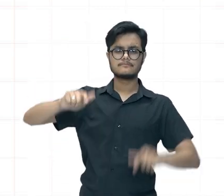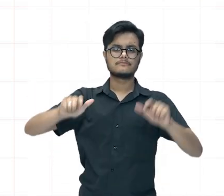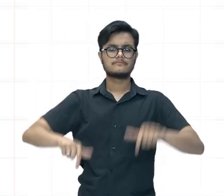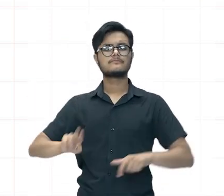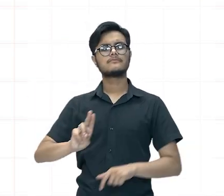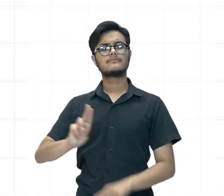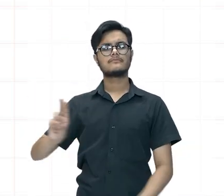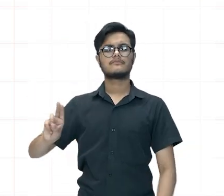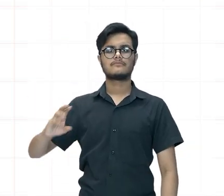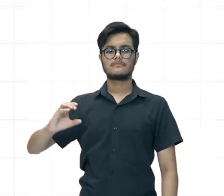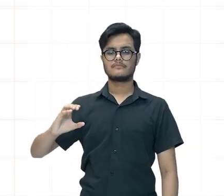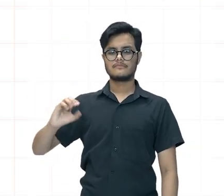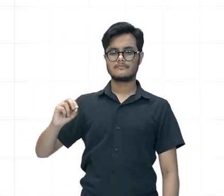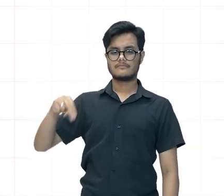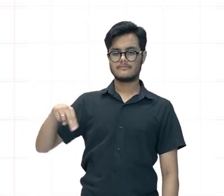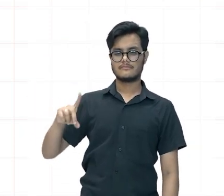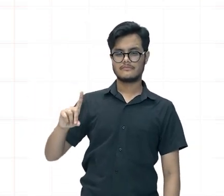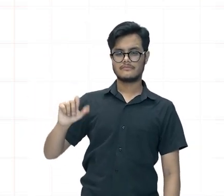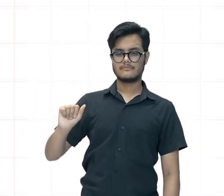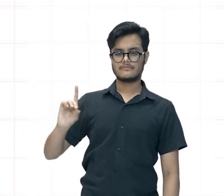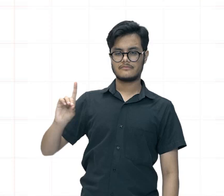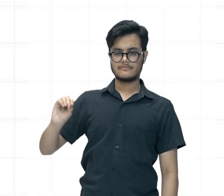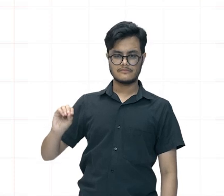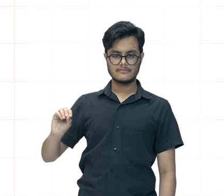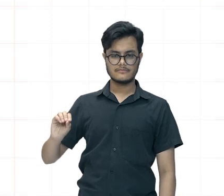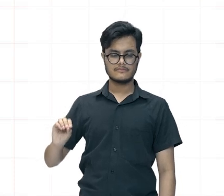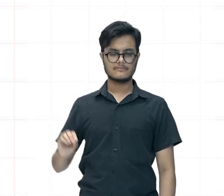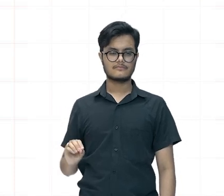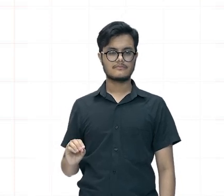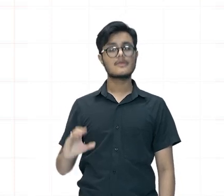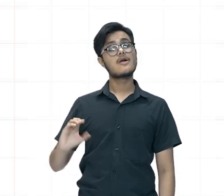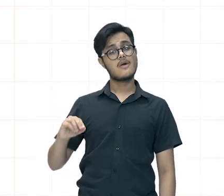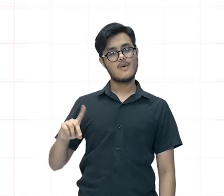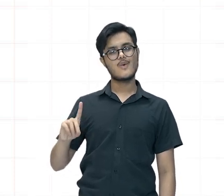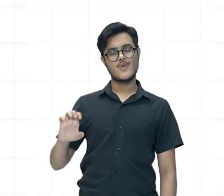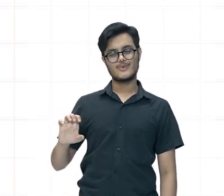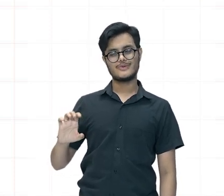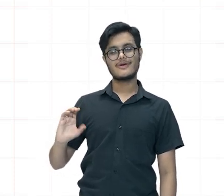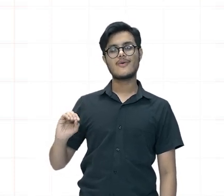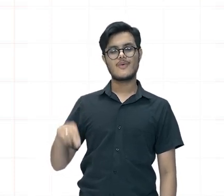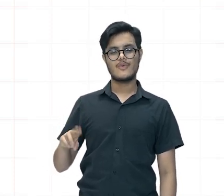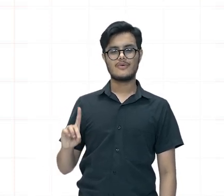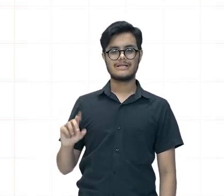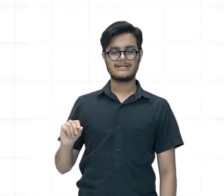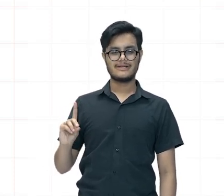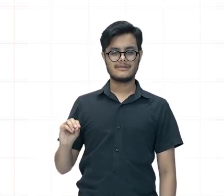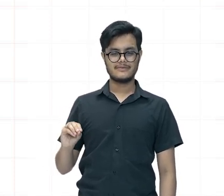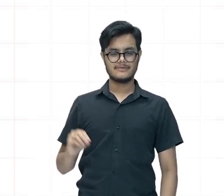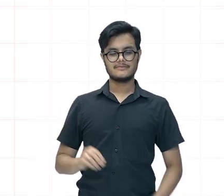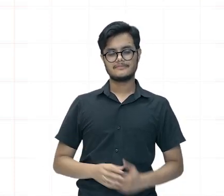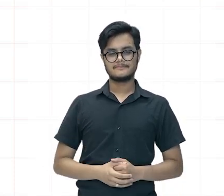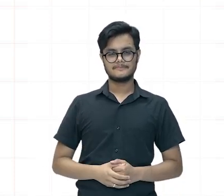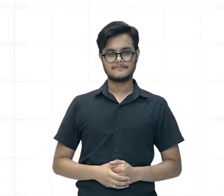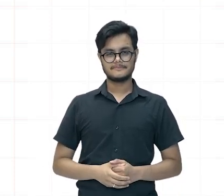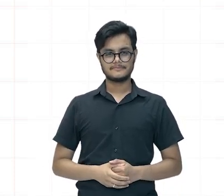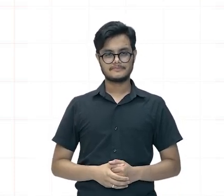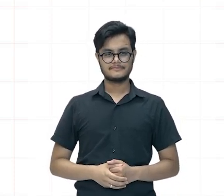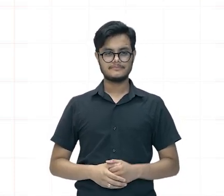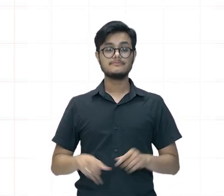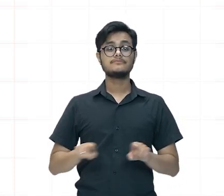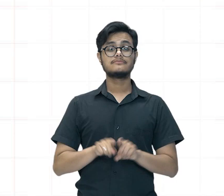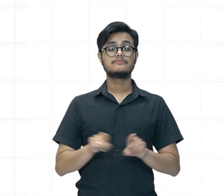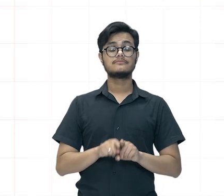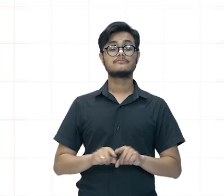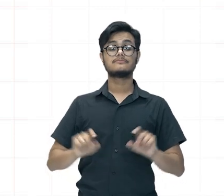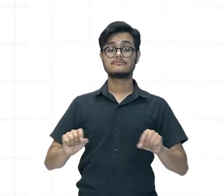de condados. Olha aí, observa o nome conde, então eles administravam aí os condados. Temos então também aí